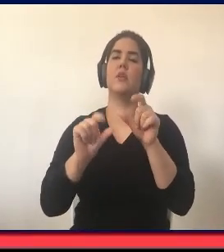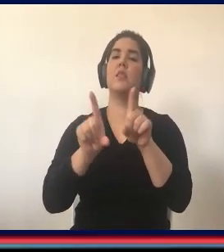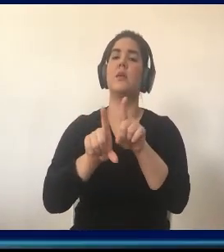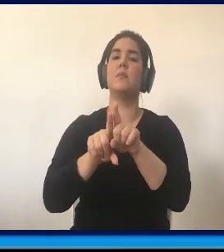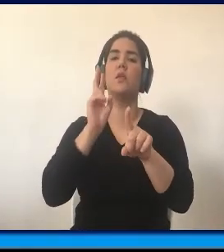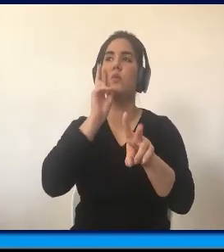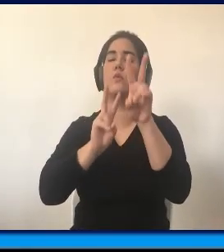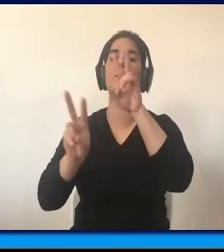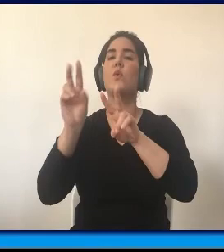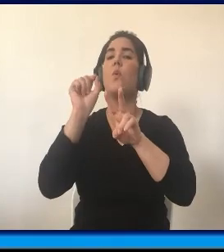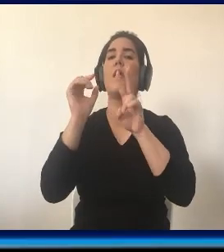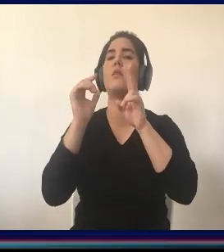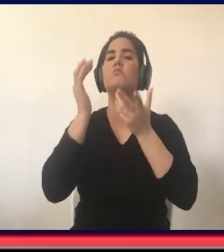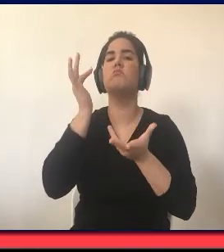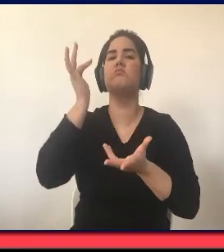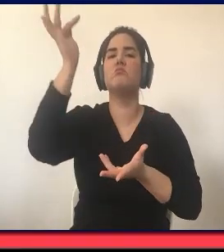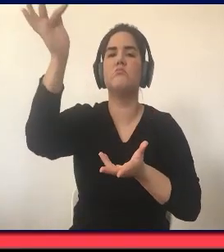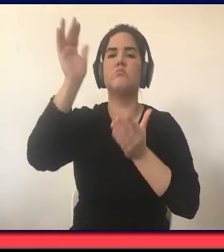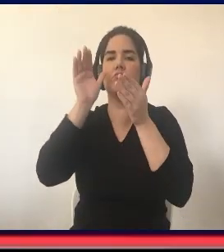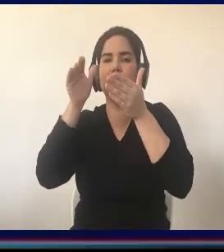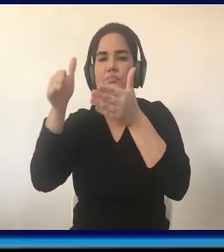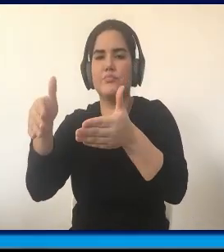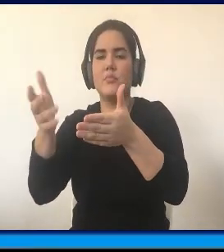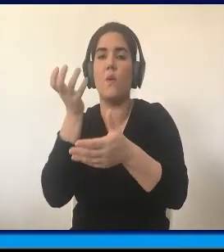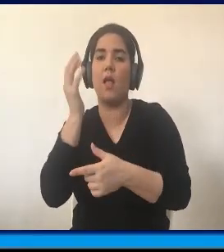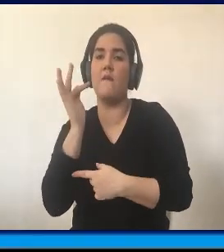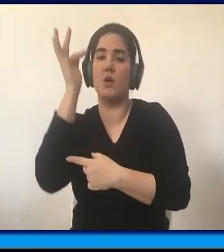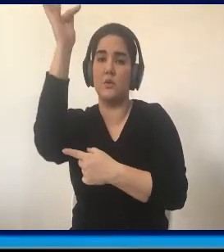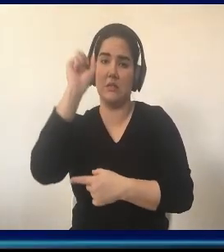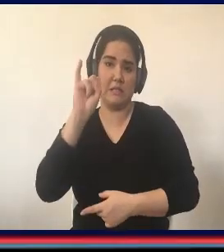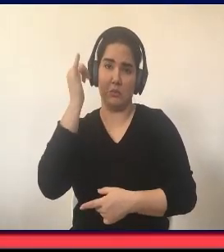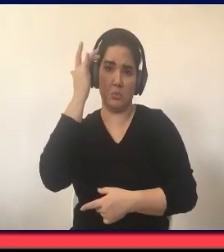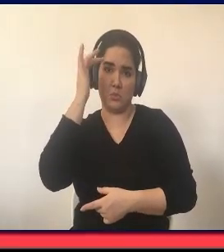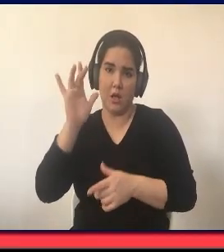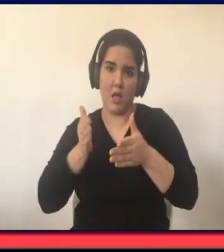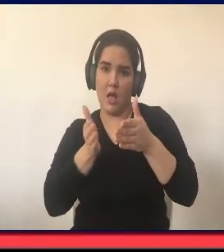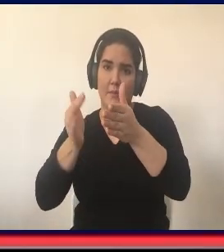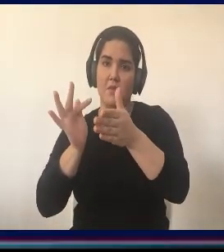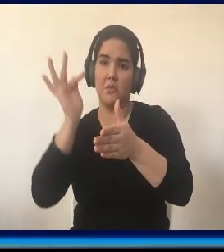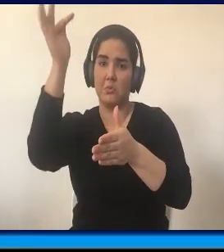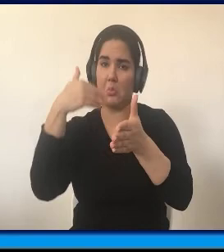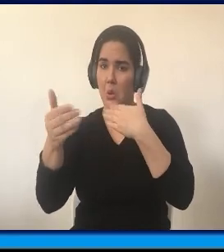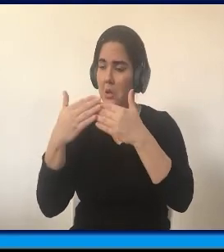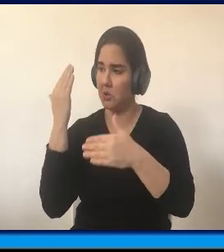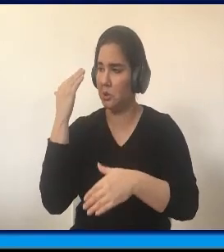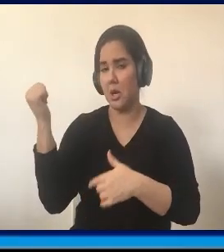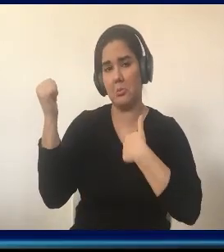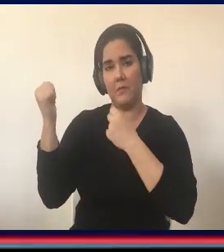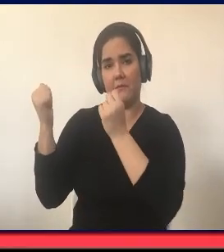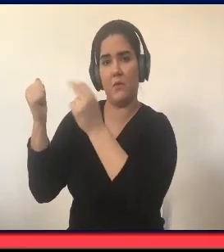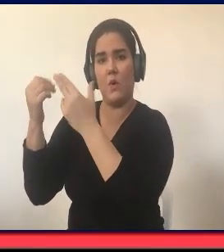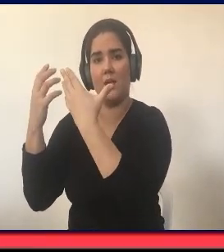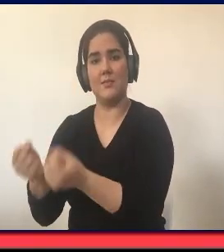aonde a gente quer chegar. Então, se a gente não sabe para onde vai, qualquer pessoa que quer nos dar uma carona, a gente aceita. E às vezes está indo para o lado contrário do